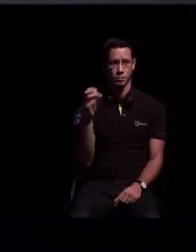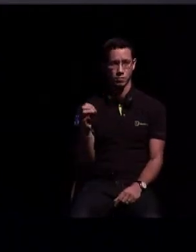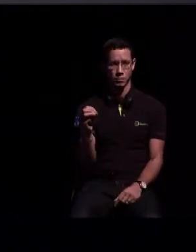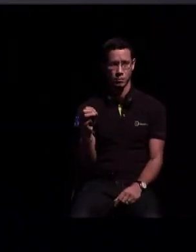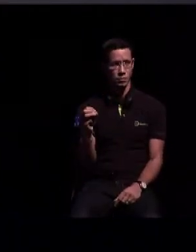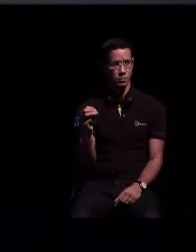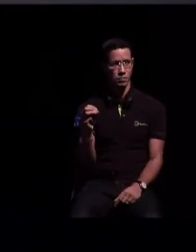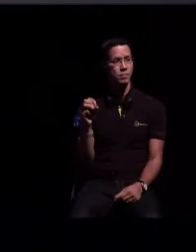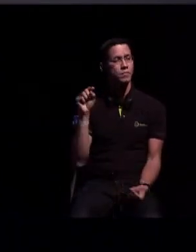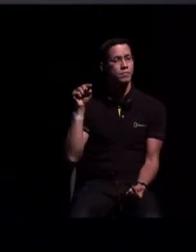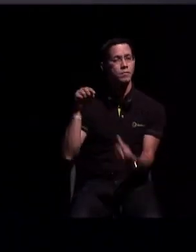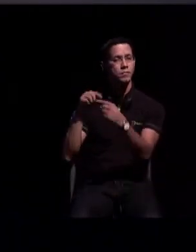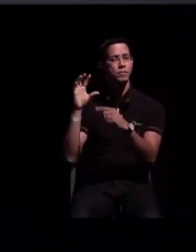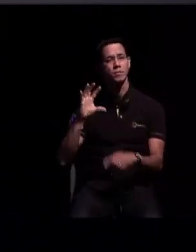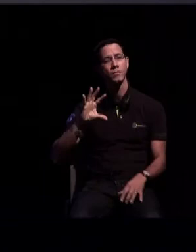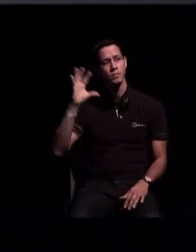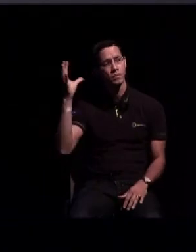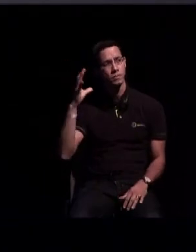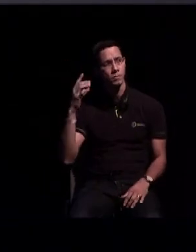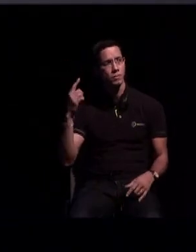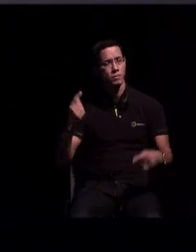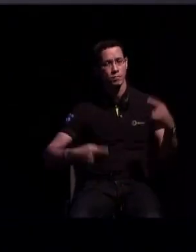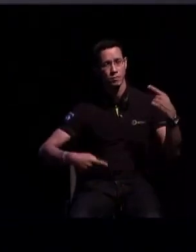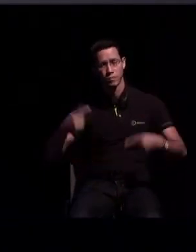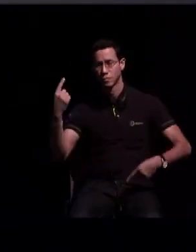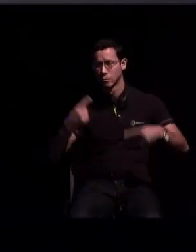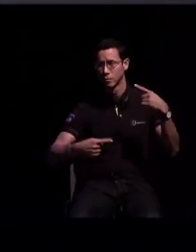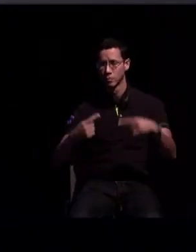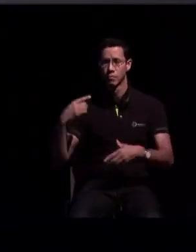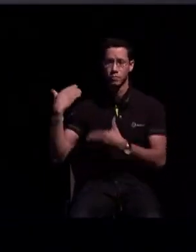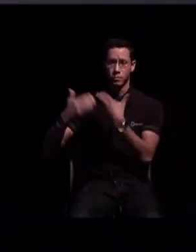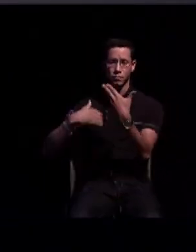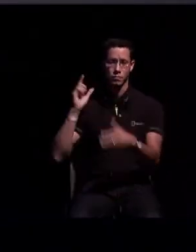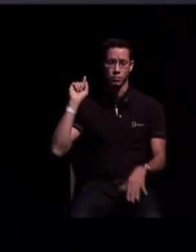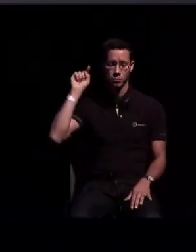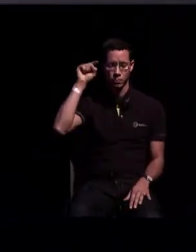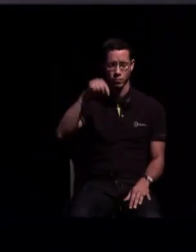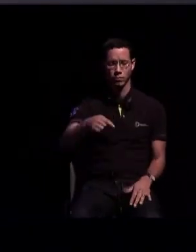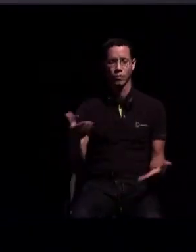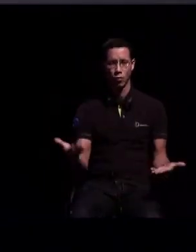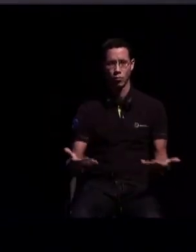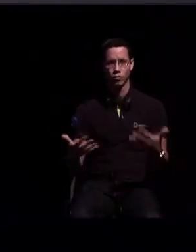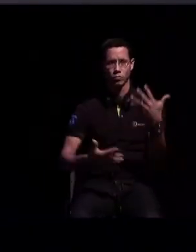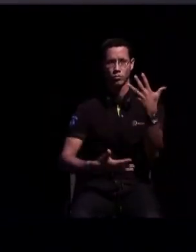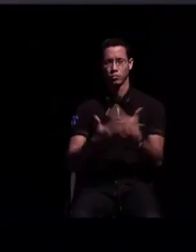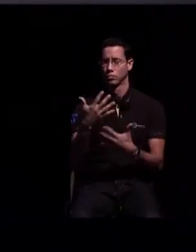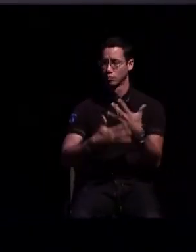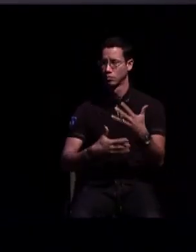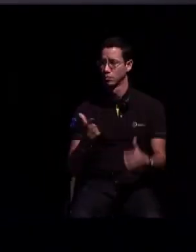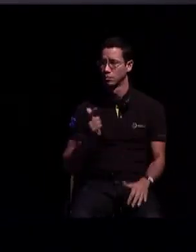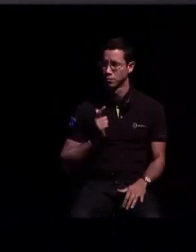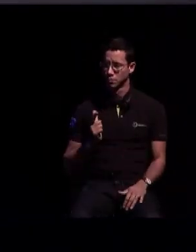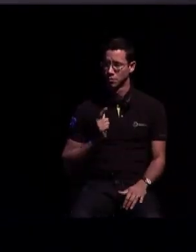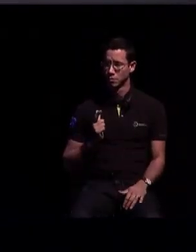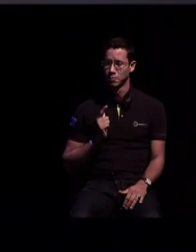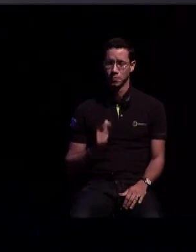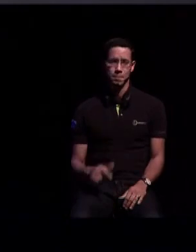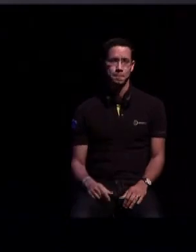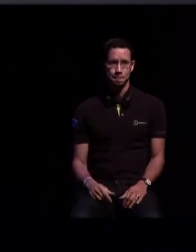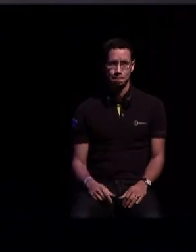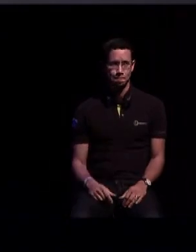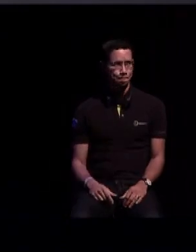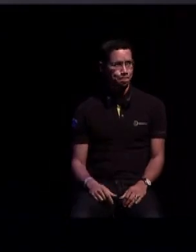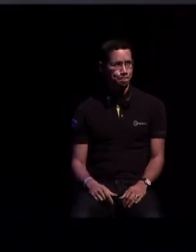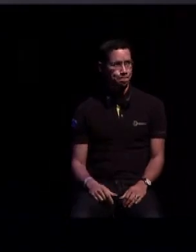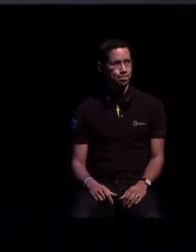Ali se deram as grandes batalhas que a gente está tendo as consequências dela. Até hoje, né? E eu acho que a gente está enfrentando o quê?